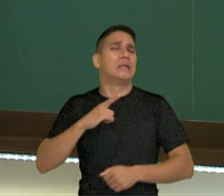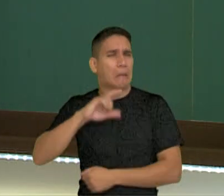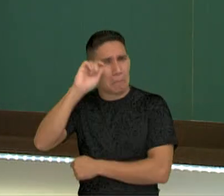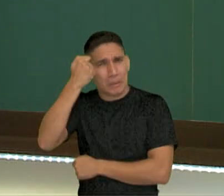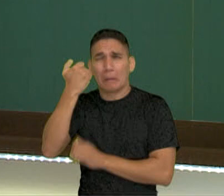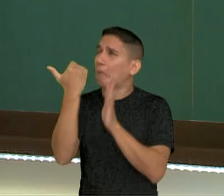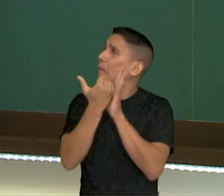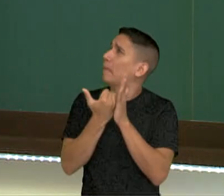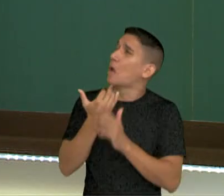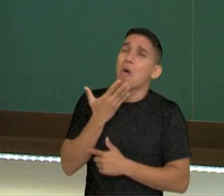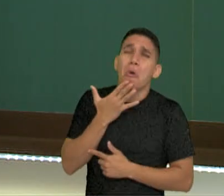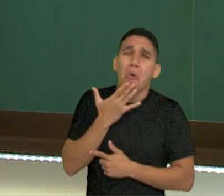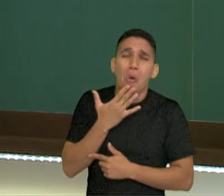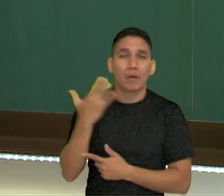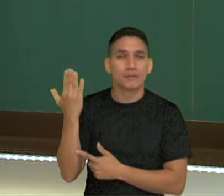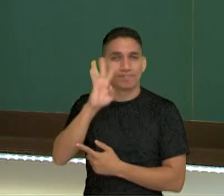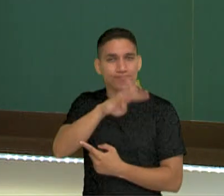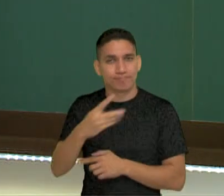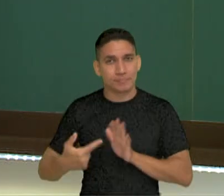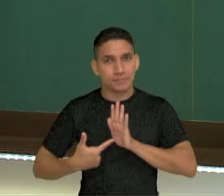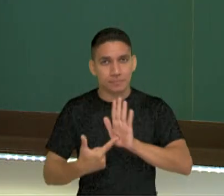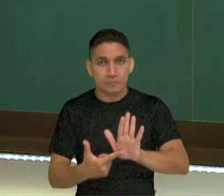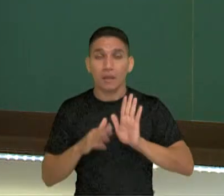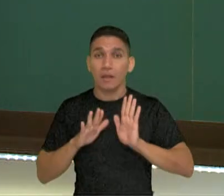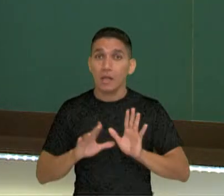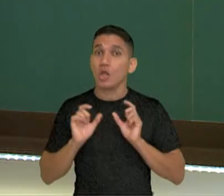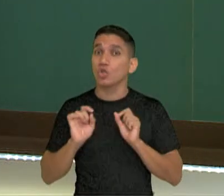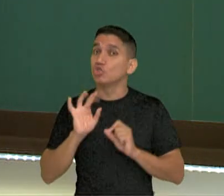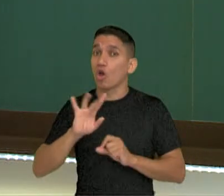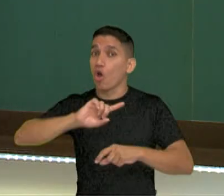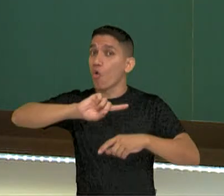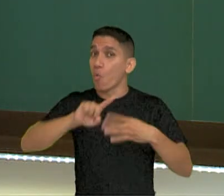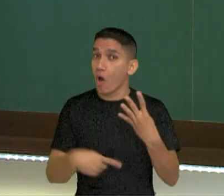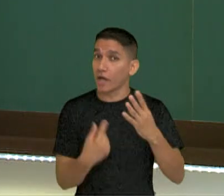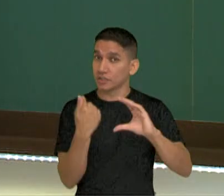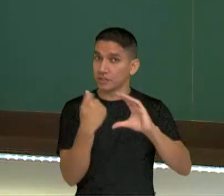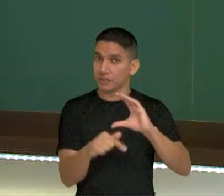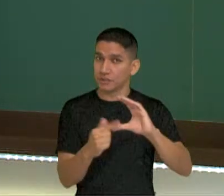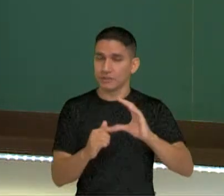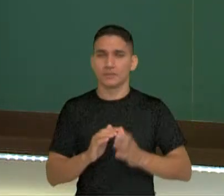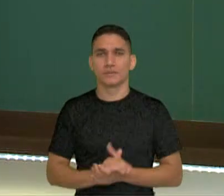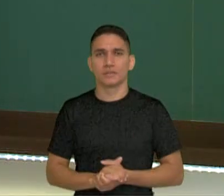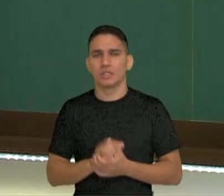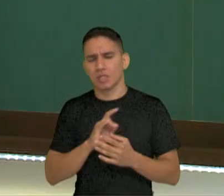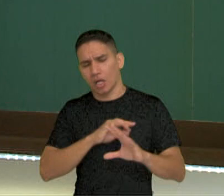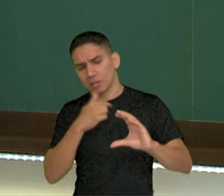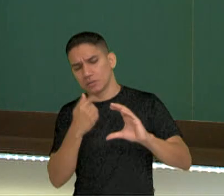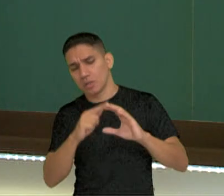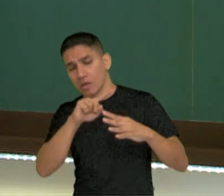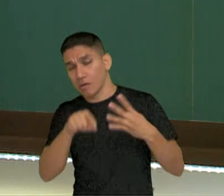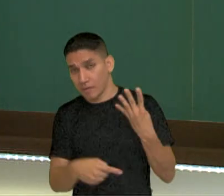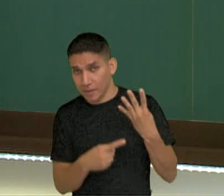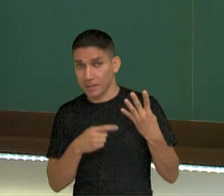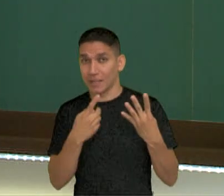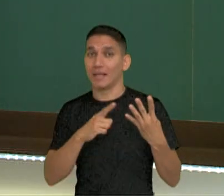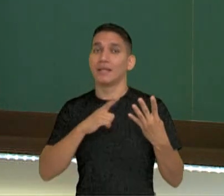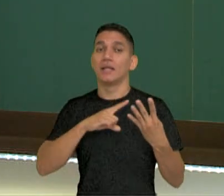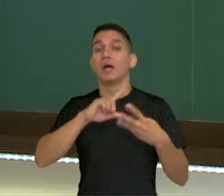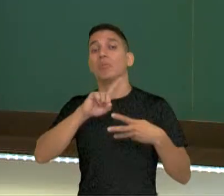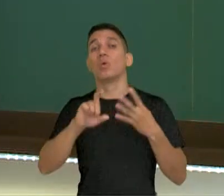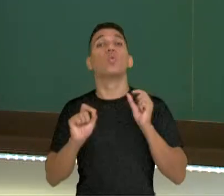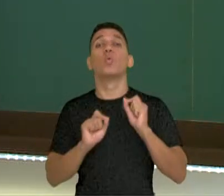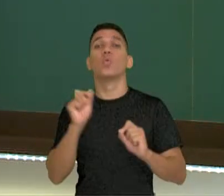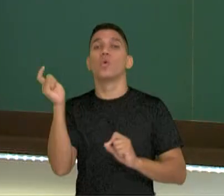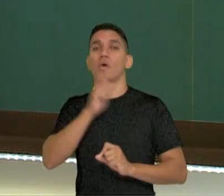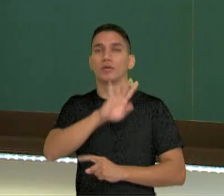cor de olho mesmo. Mas aqui nessa tabelinha, a gente considerou só os 4 genes. Considerando só os 4 genes, está ali também as minhas possibilidades.